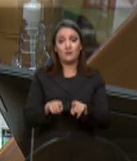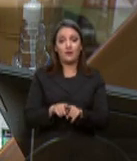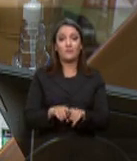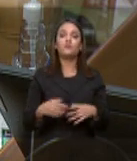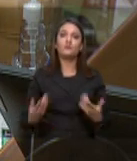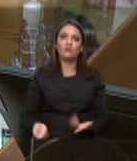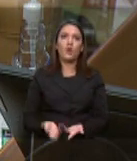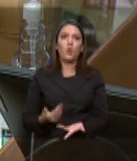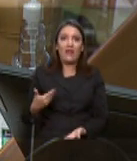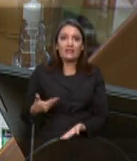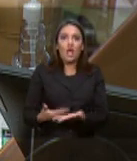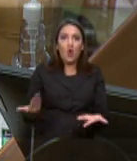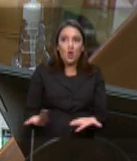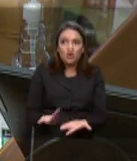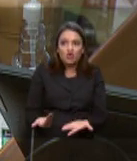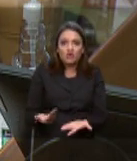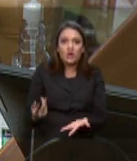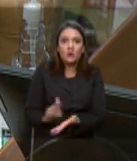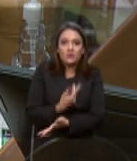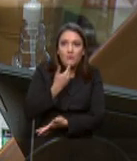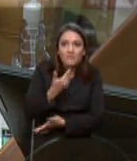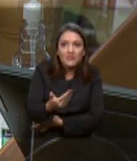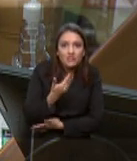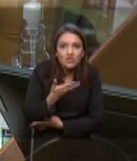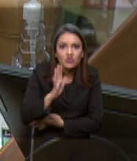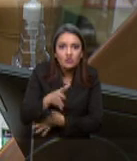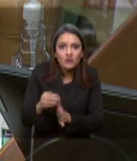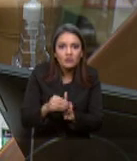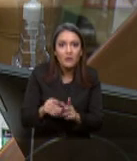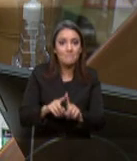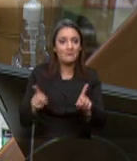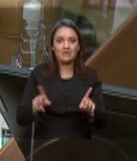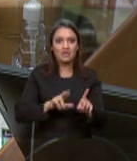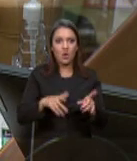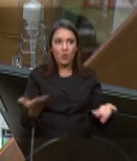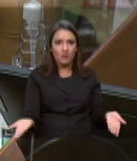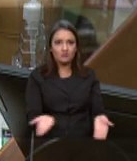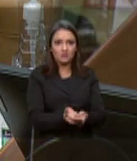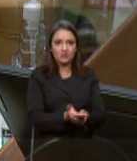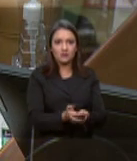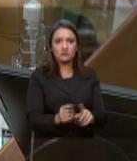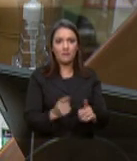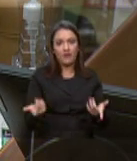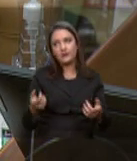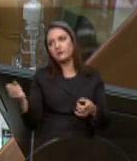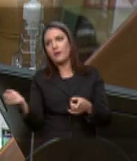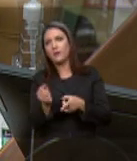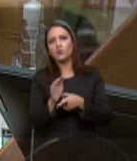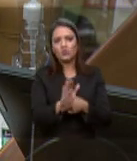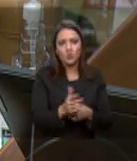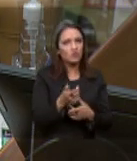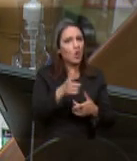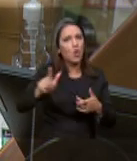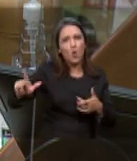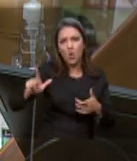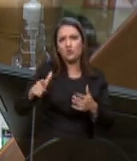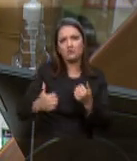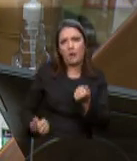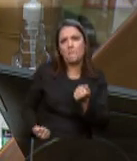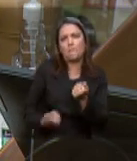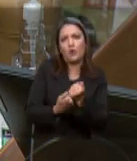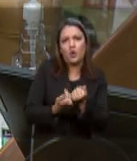hoje chegavam pedidos formulados, mas não na ação nem pelos autores, mas por amici curiae, por pessoas